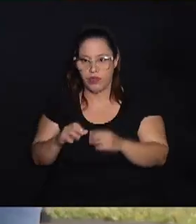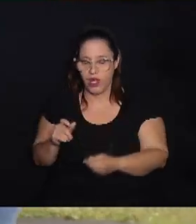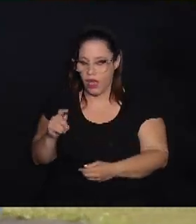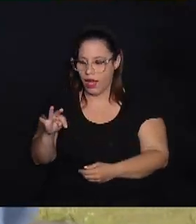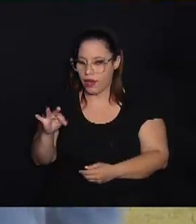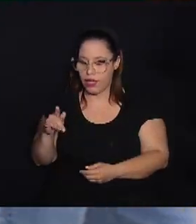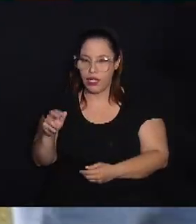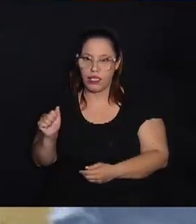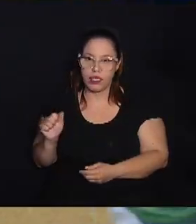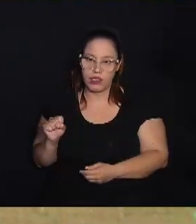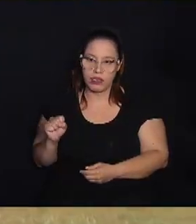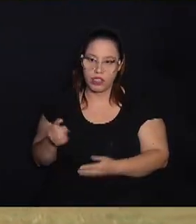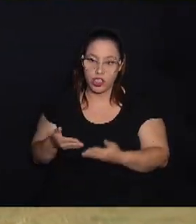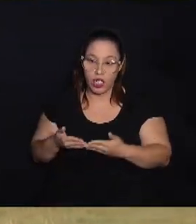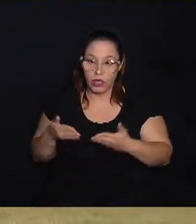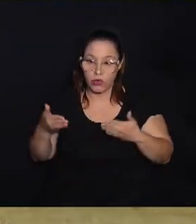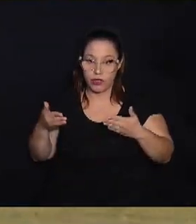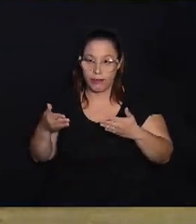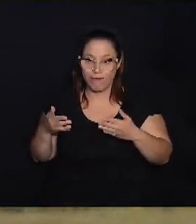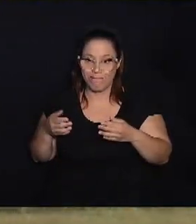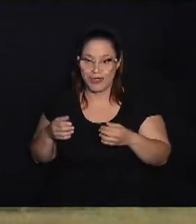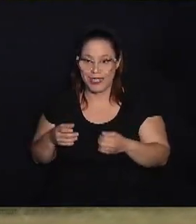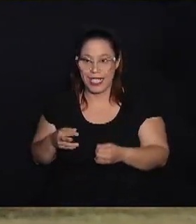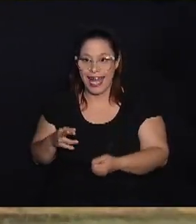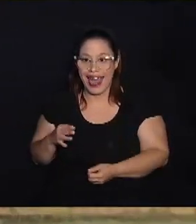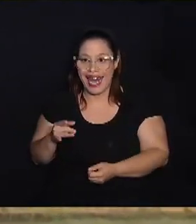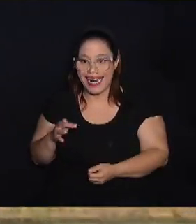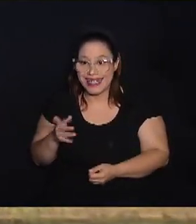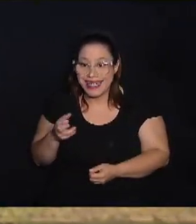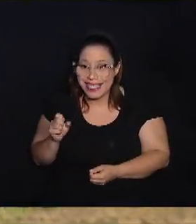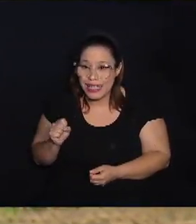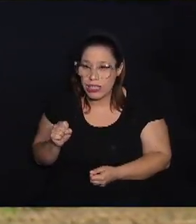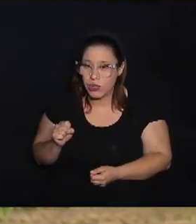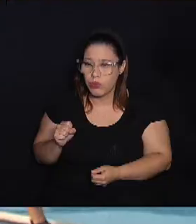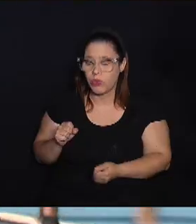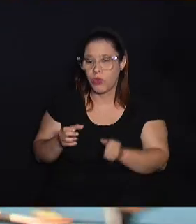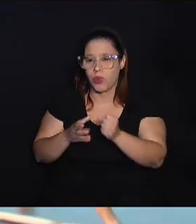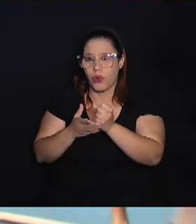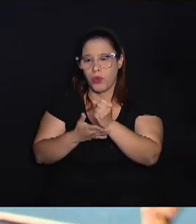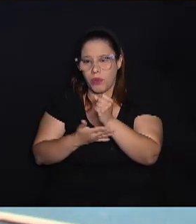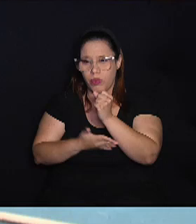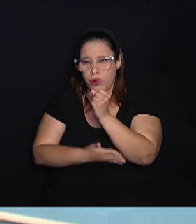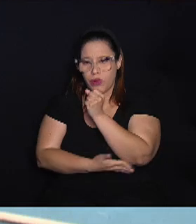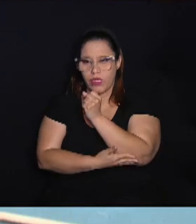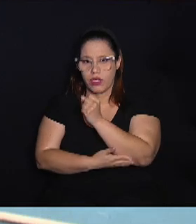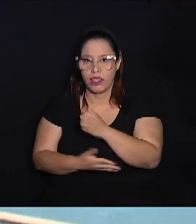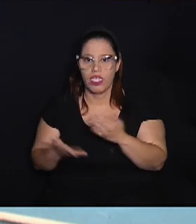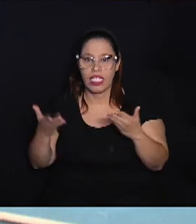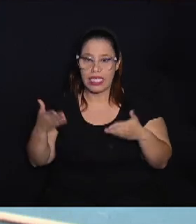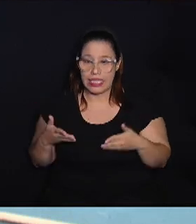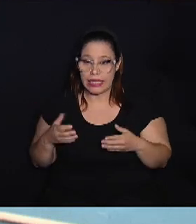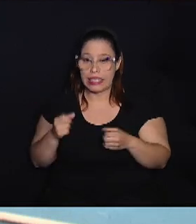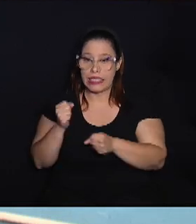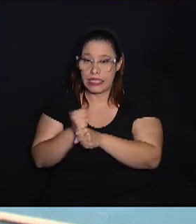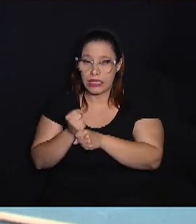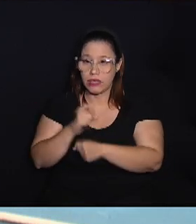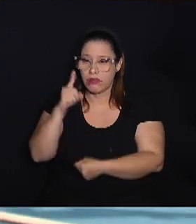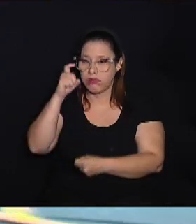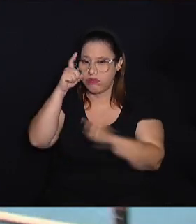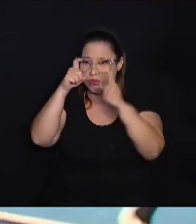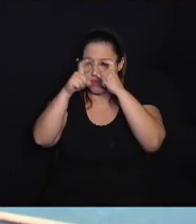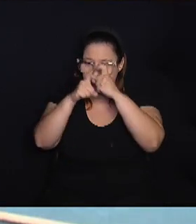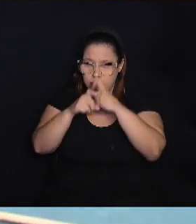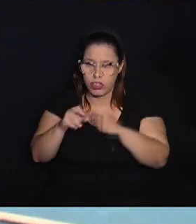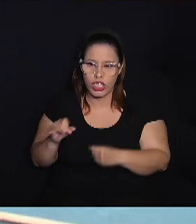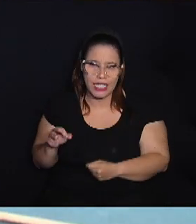mais suscetíveis a lesões corporais e com Tiffany não é diferente. Esse ano foi bem difícil para mim, veio de